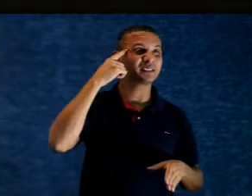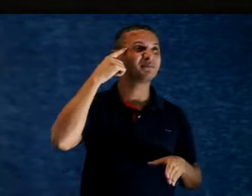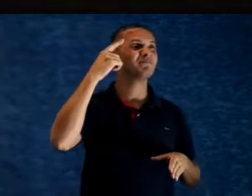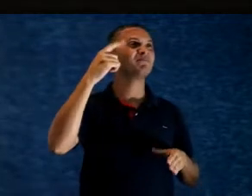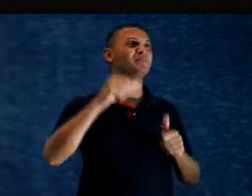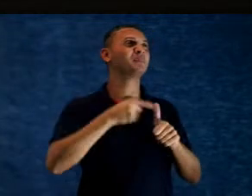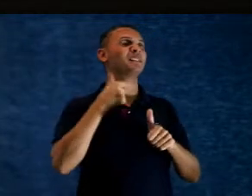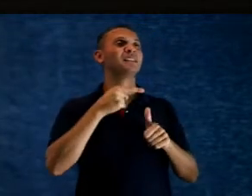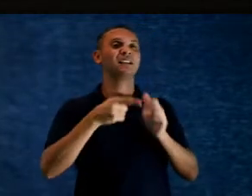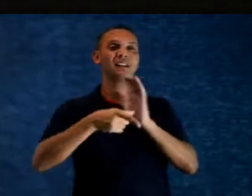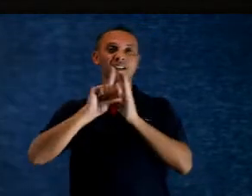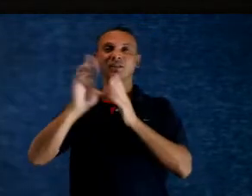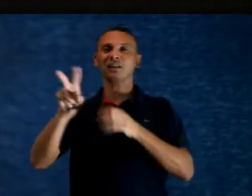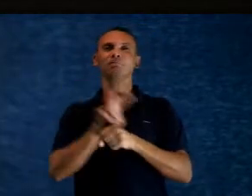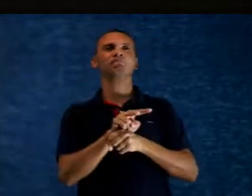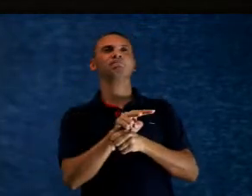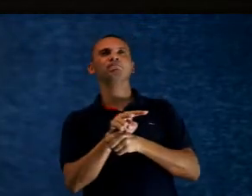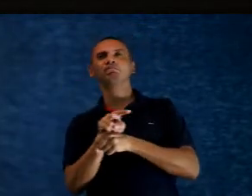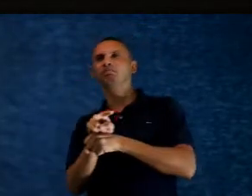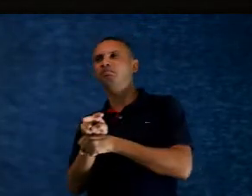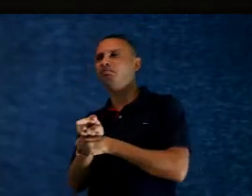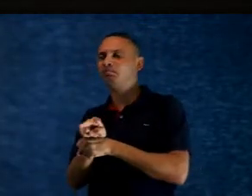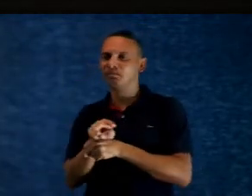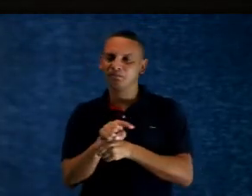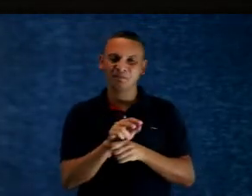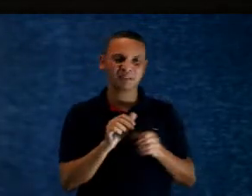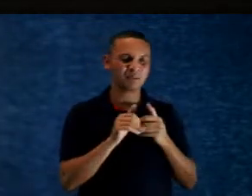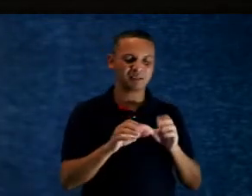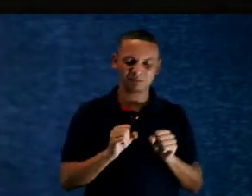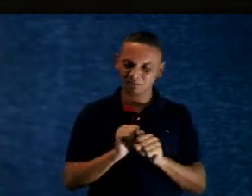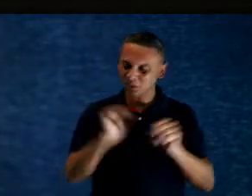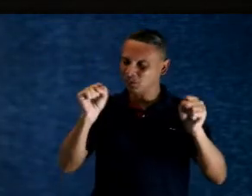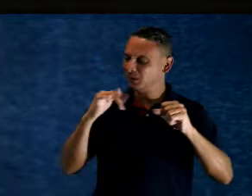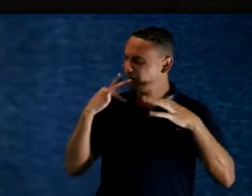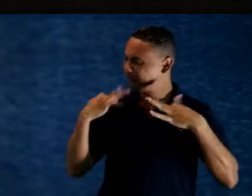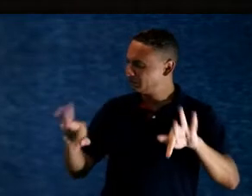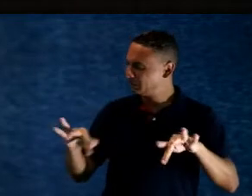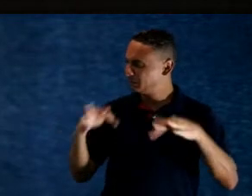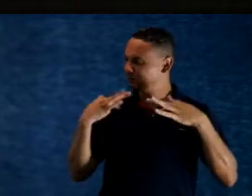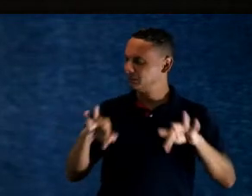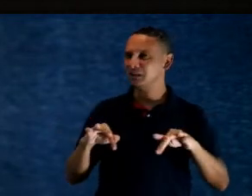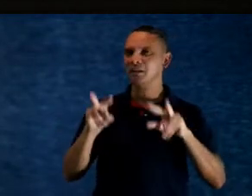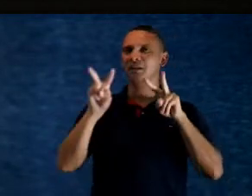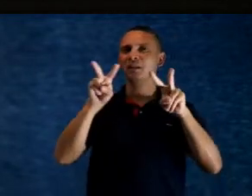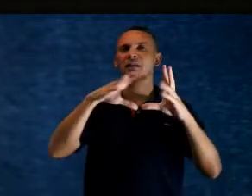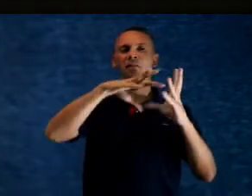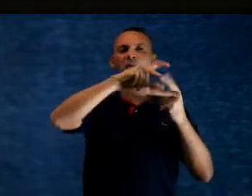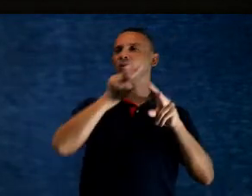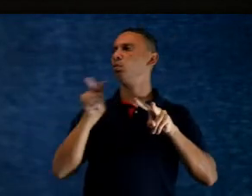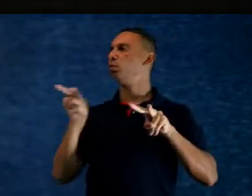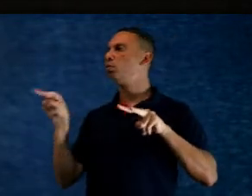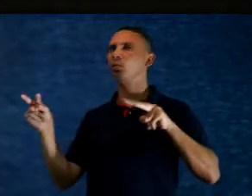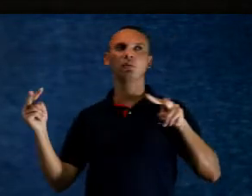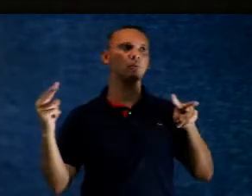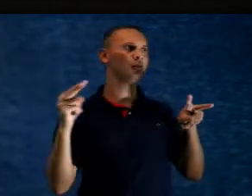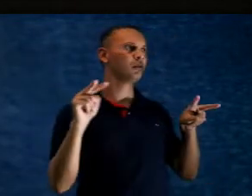com passos de flanela. Eu adoro essa expressão dela, passos de flanela, né? Quer dizer, como se a angústia fosse se